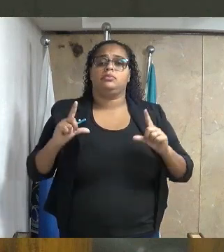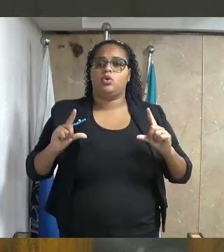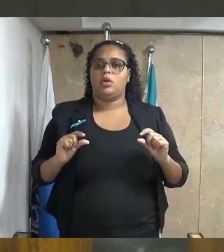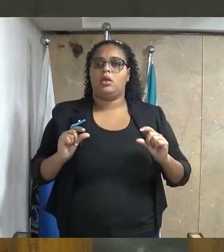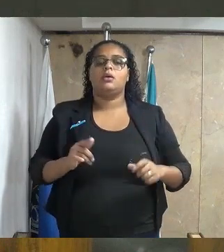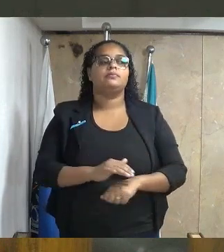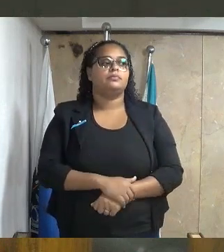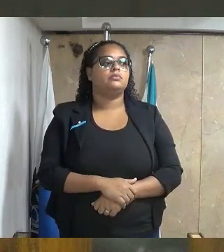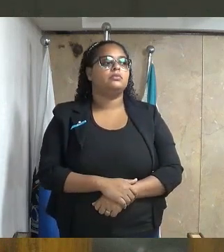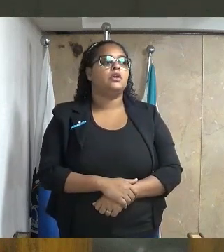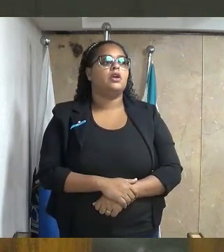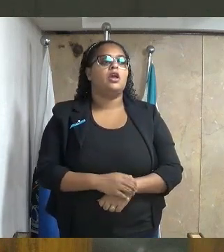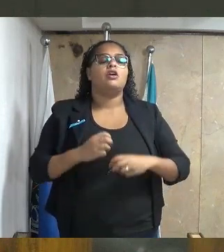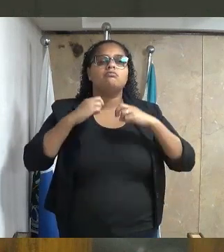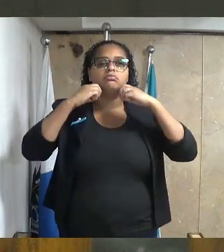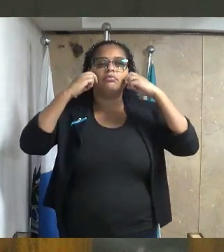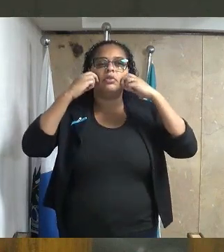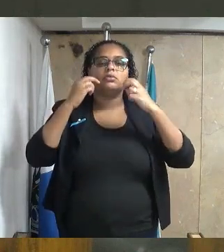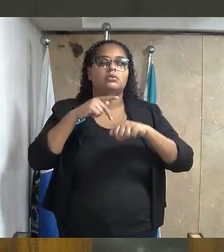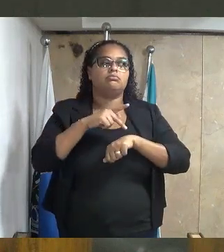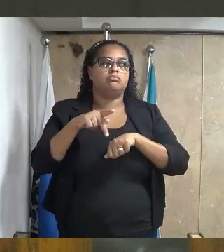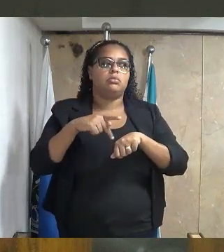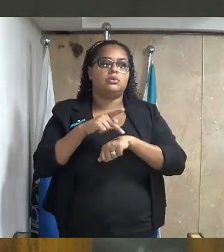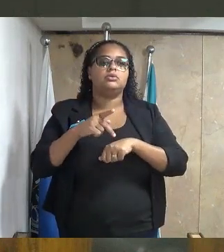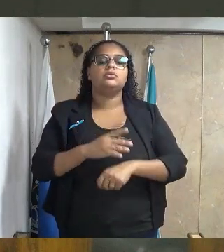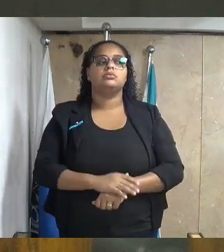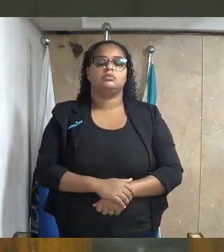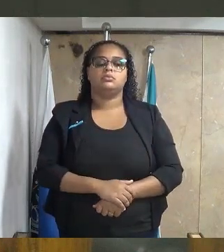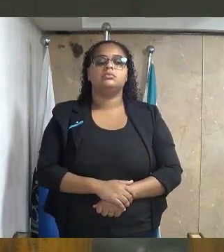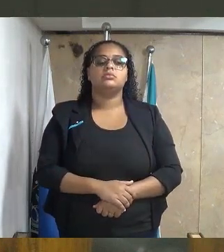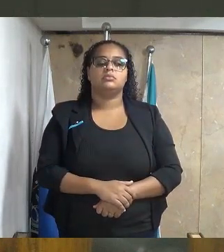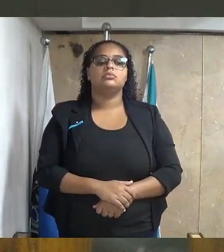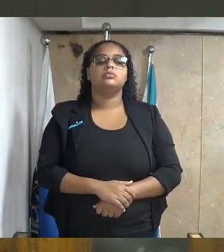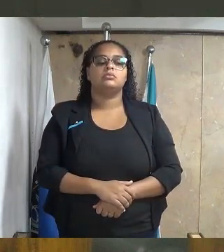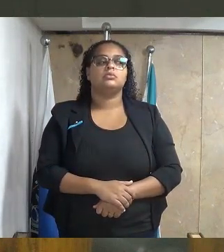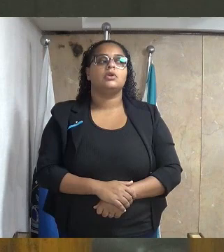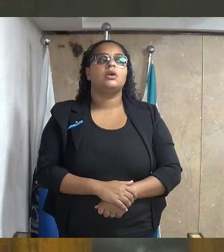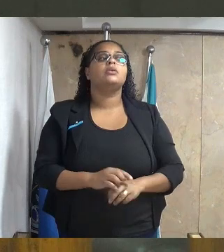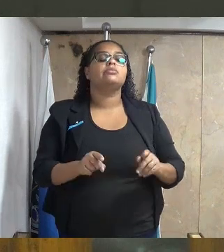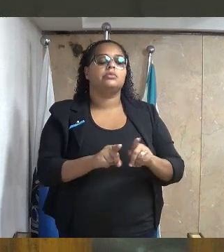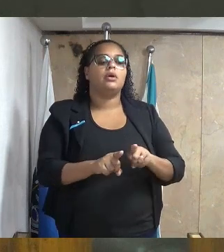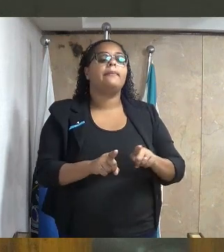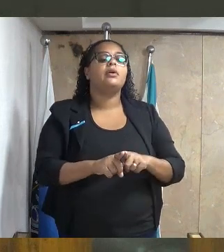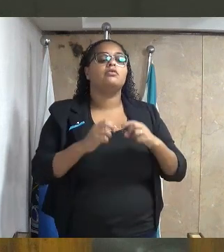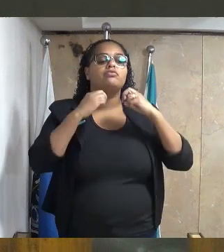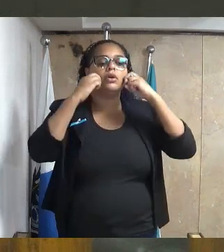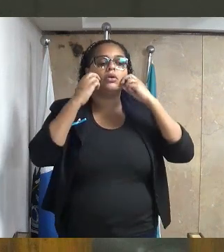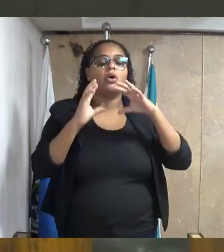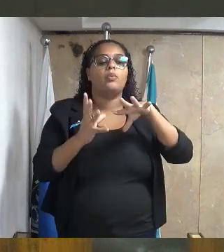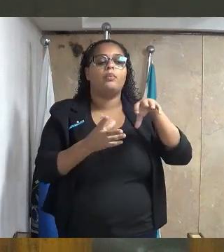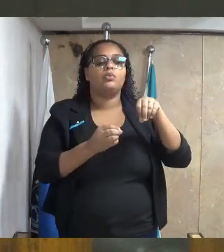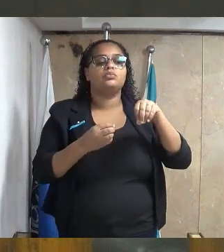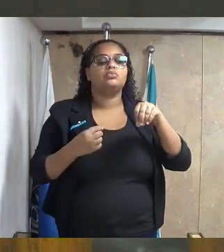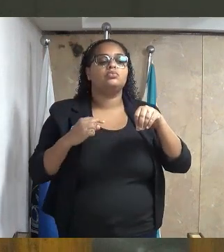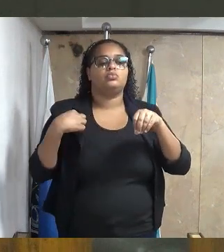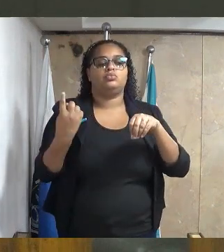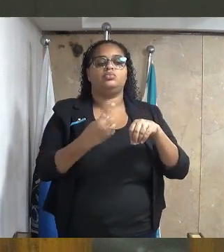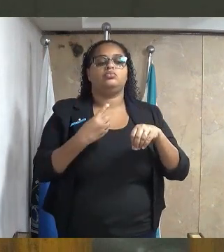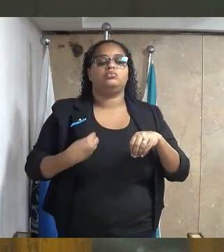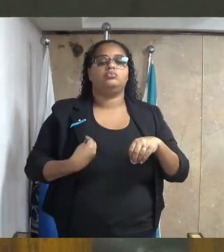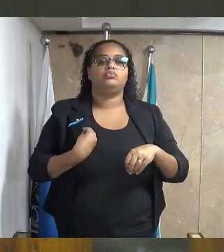minoria que envergonha esse país e que envergonha o mundo que nós vivemos.